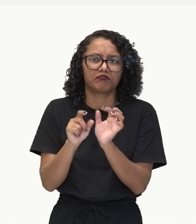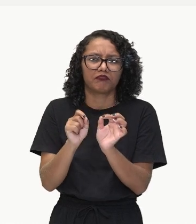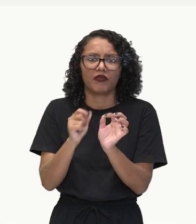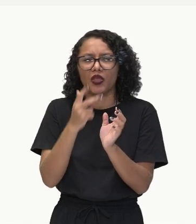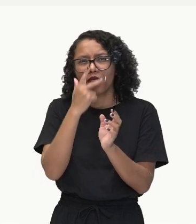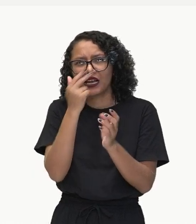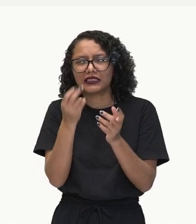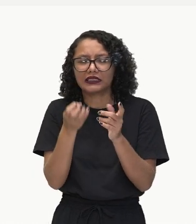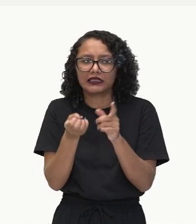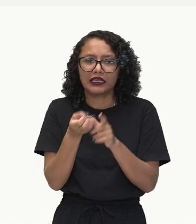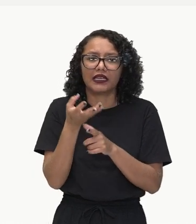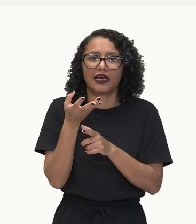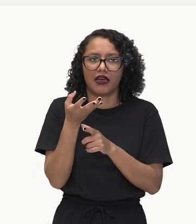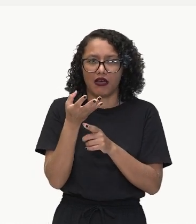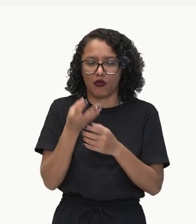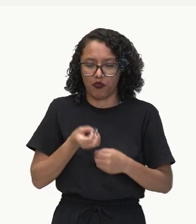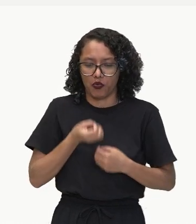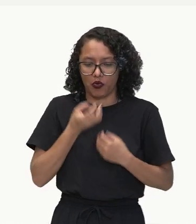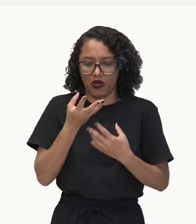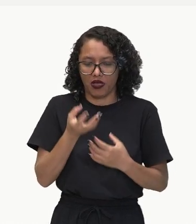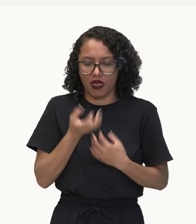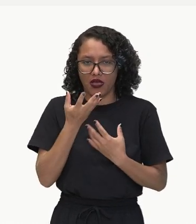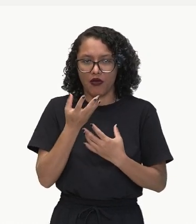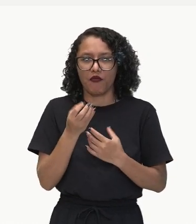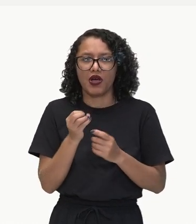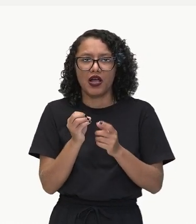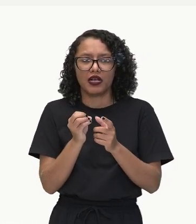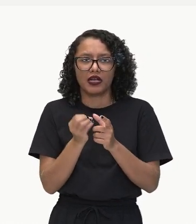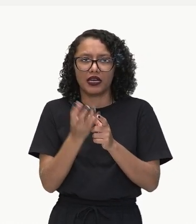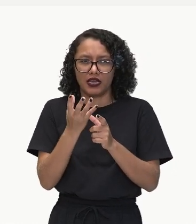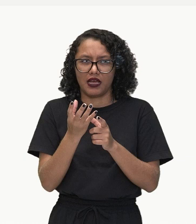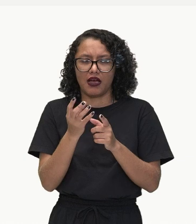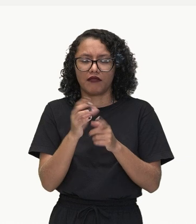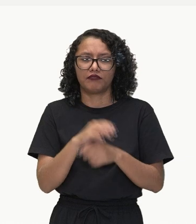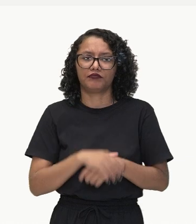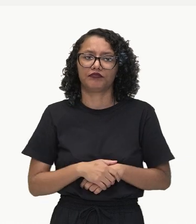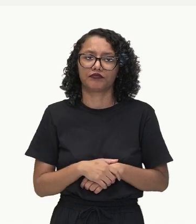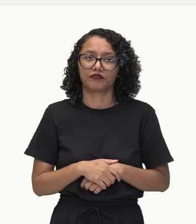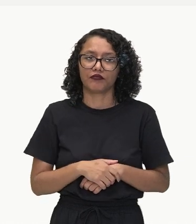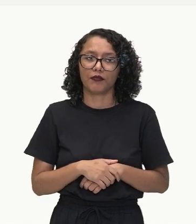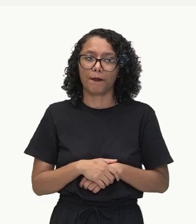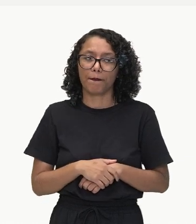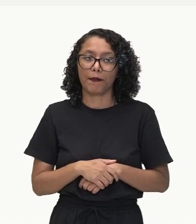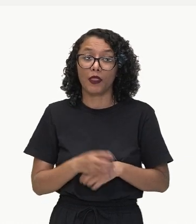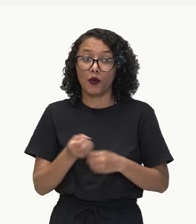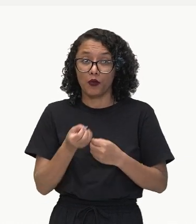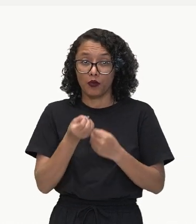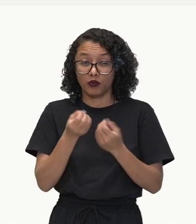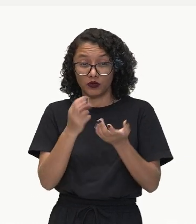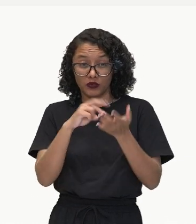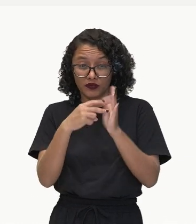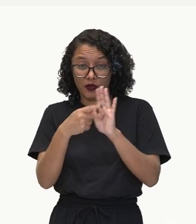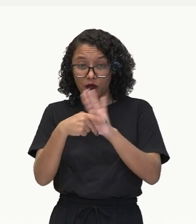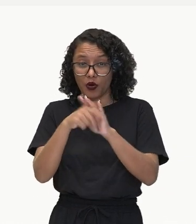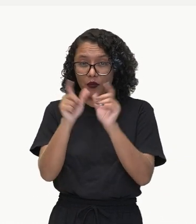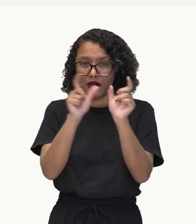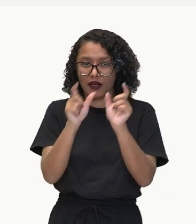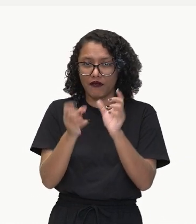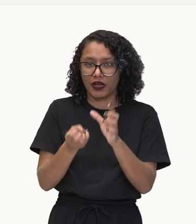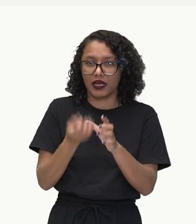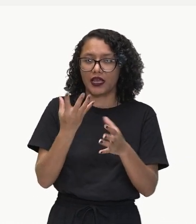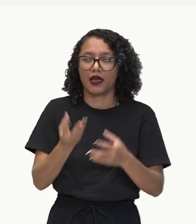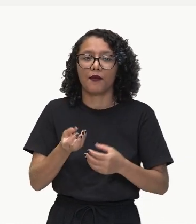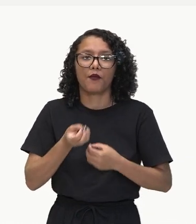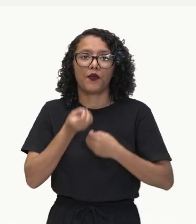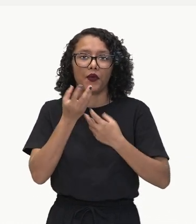né? Cria-se um poema, ou o sentido das palavras, cria o poema como sentido das palavras. Então notem aí que ele vai criando